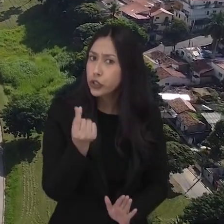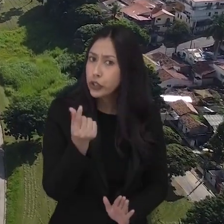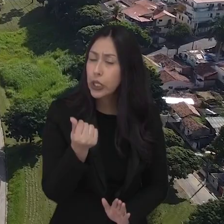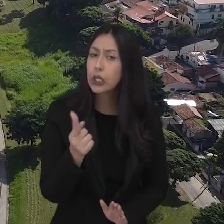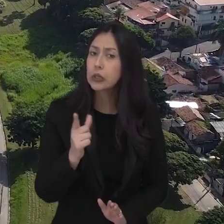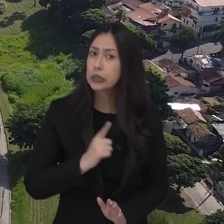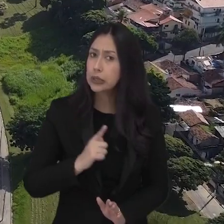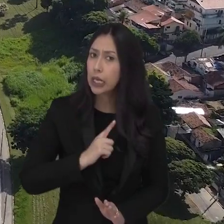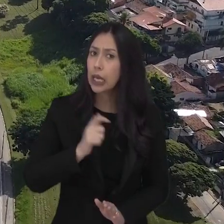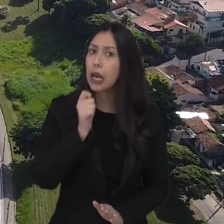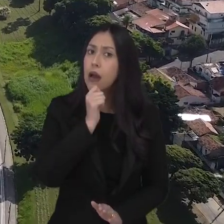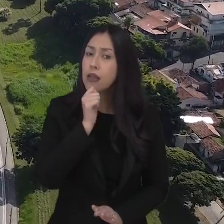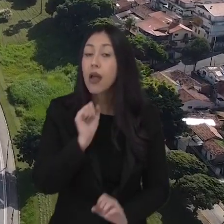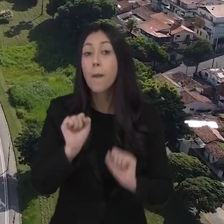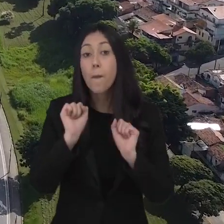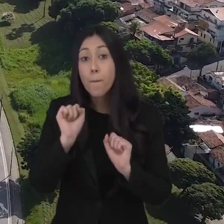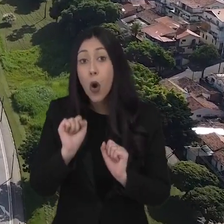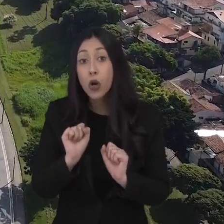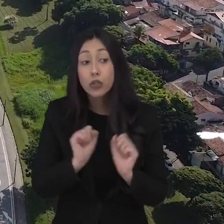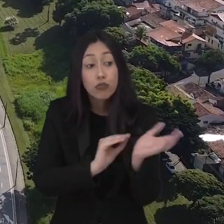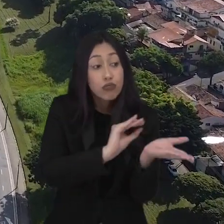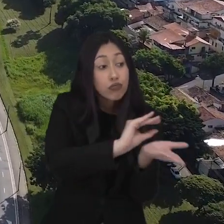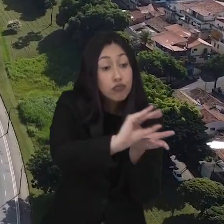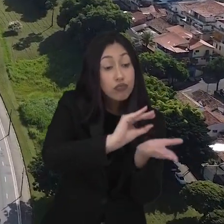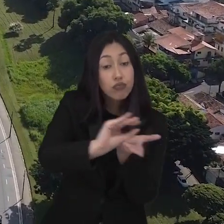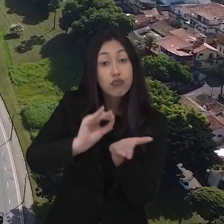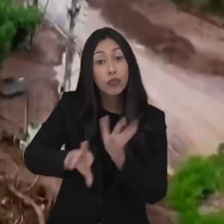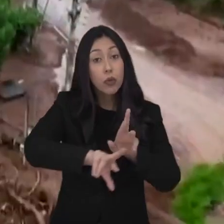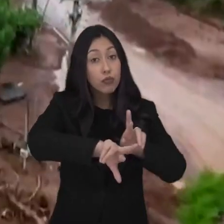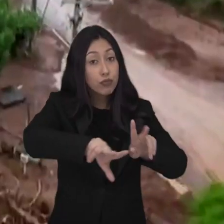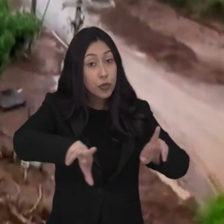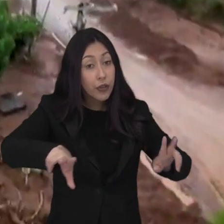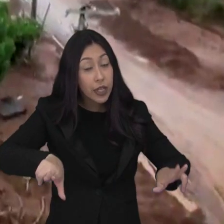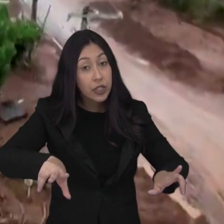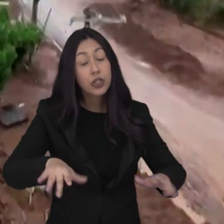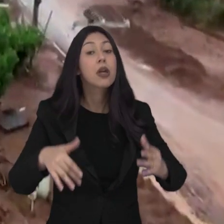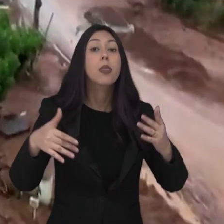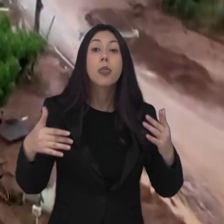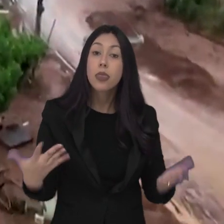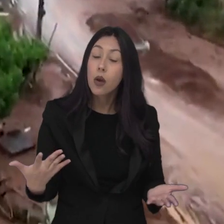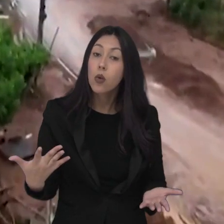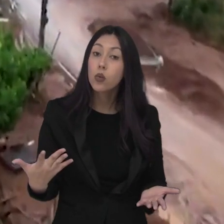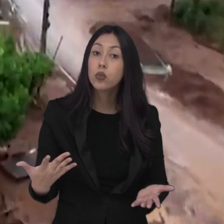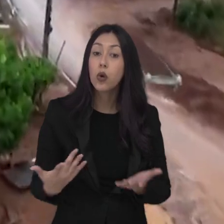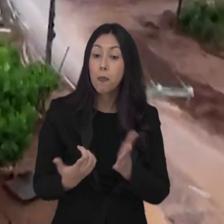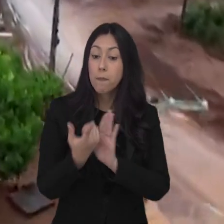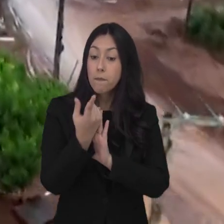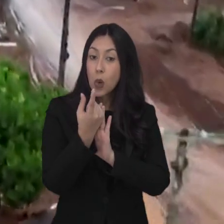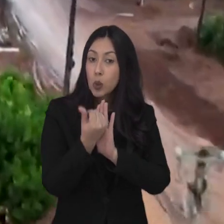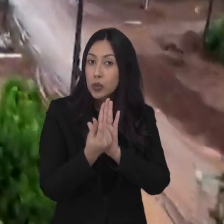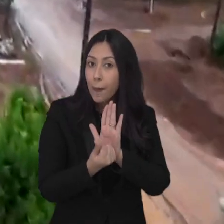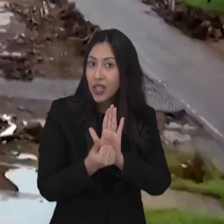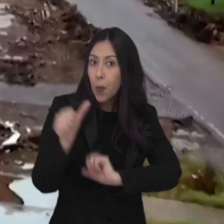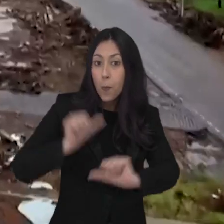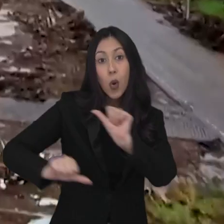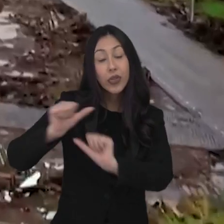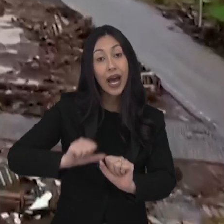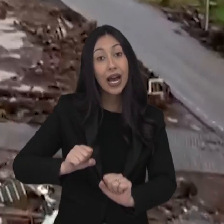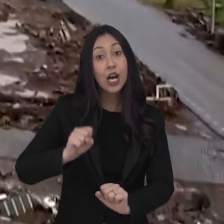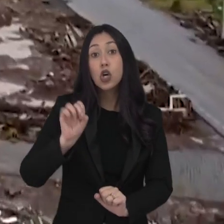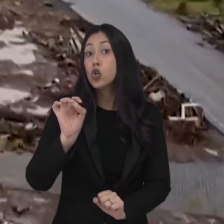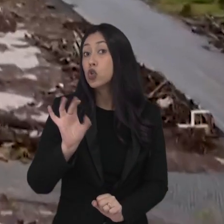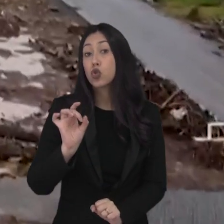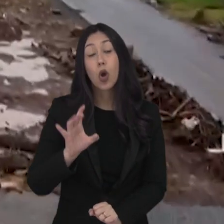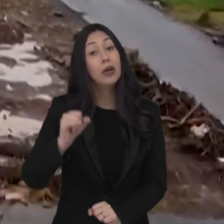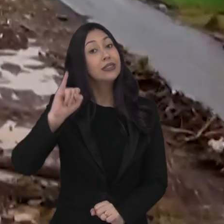das despesas pode ser investido em outras partes da sociedade. Em resumo, os gastos só podem sair do planejado em casos como de